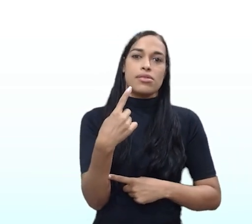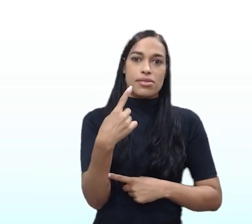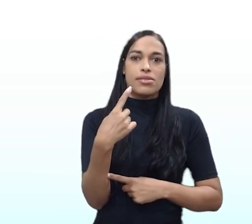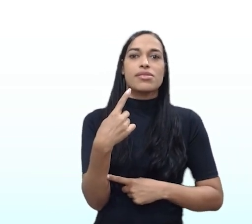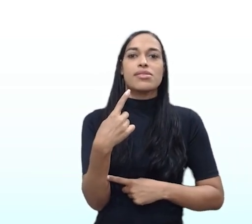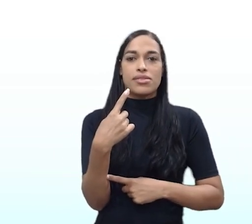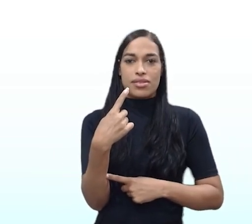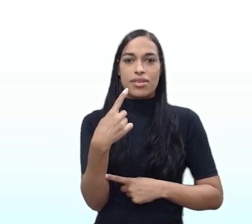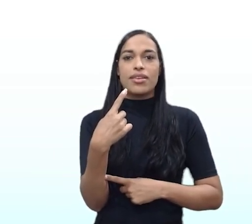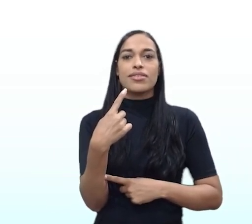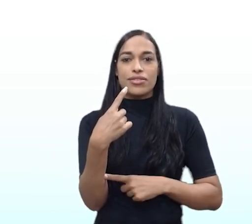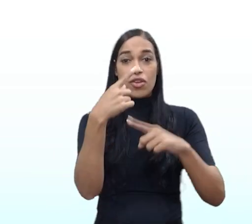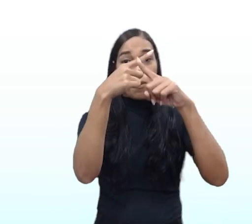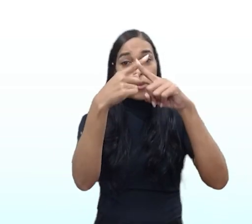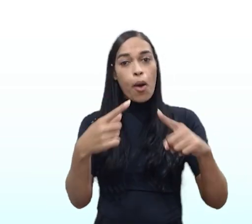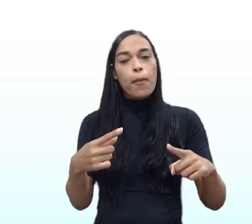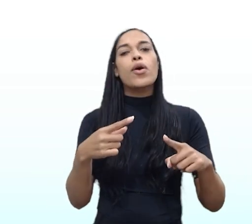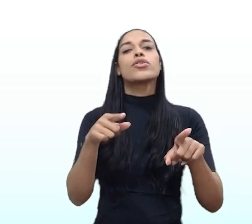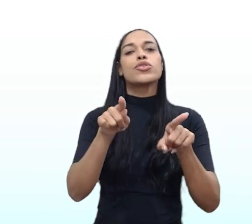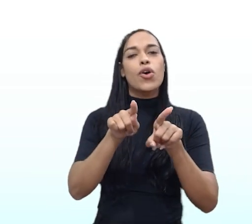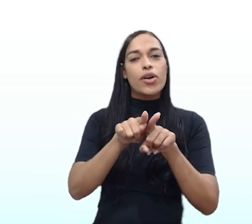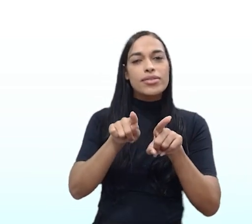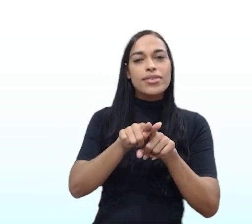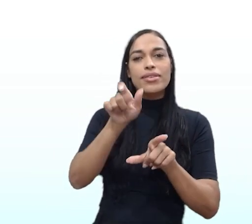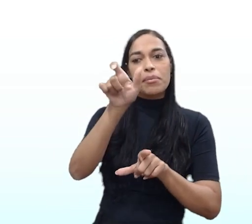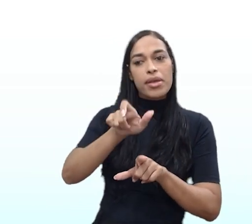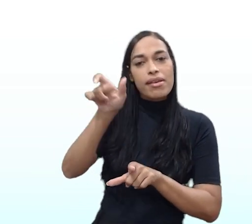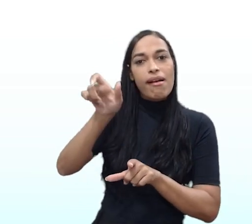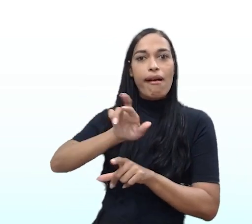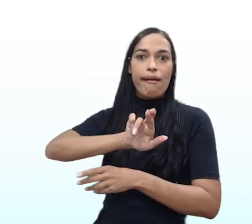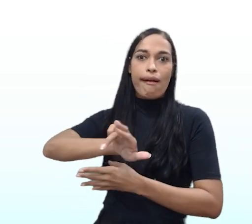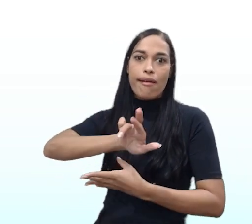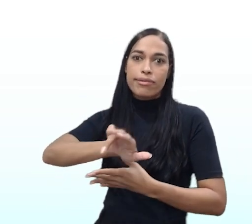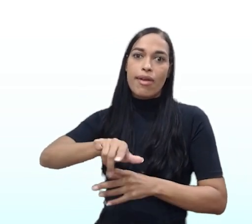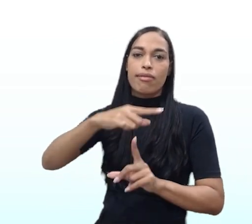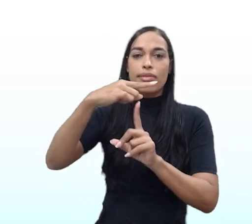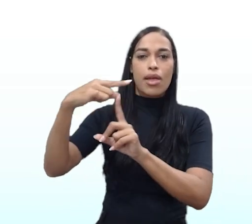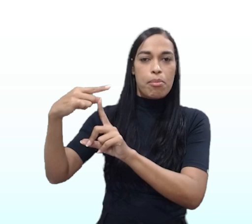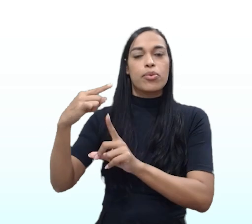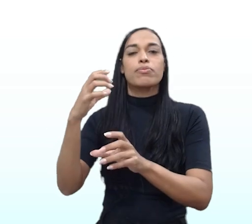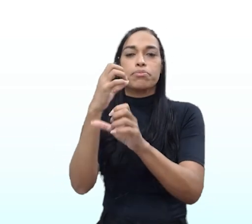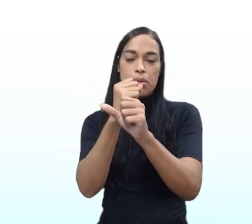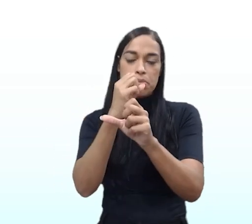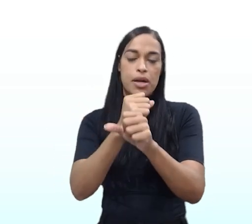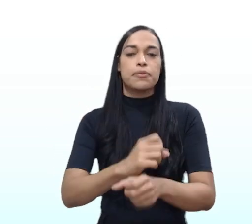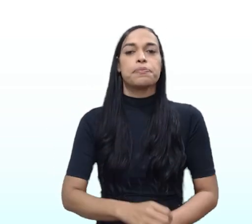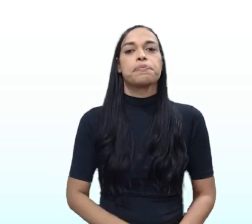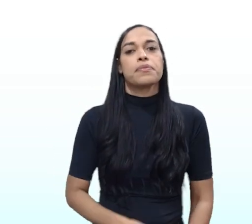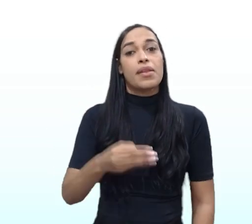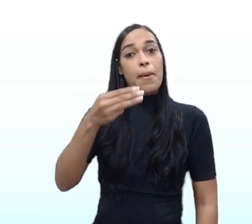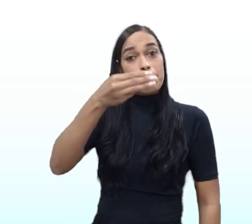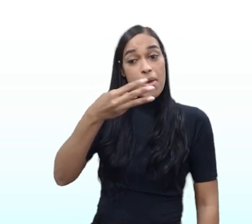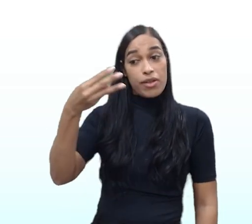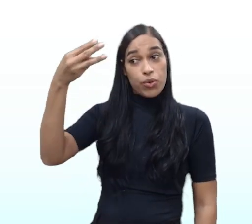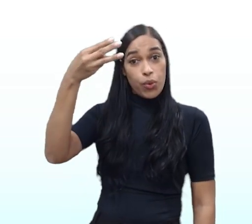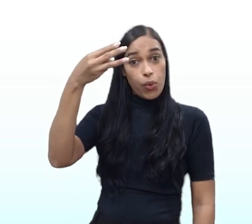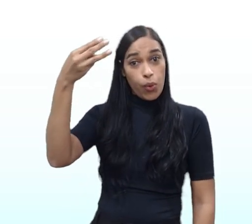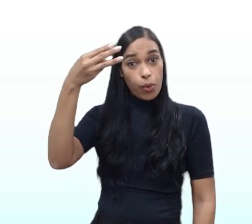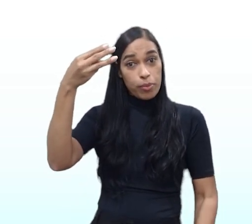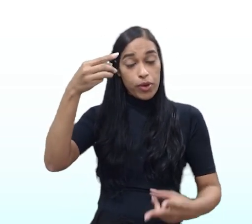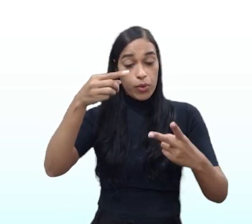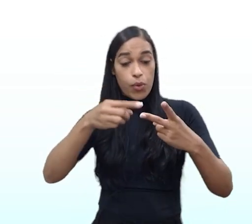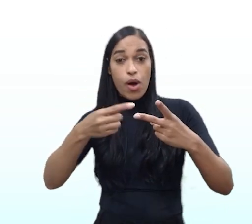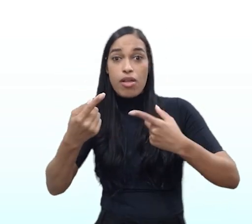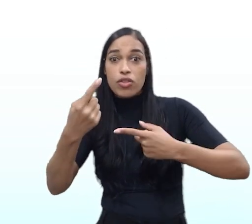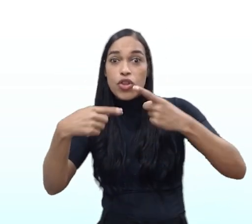das propriedades, das características das grandezas, tá bom? Então ele, veja, deu 1 metro cúbico e lá deu litragem